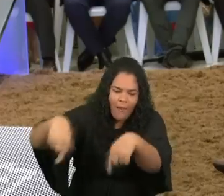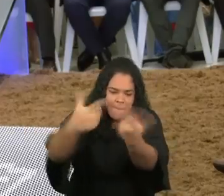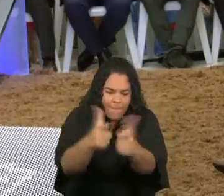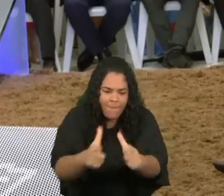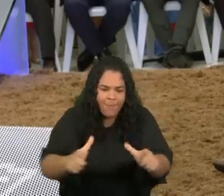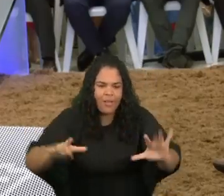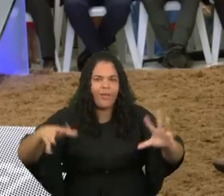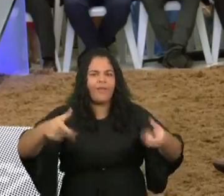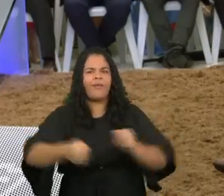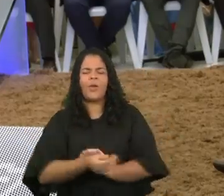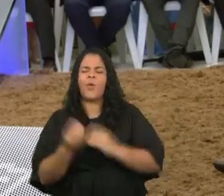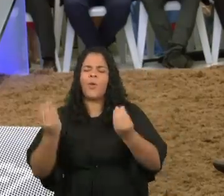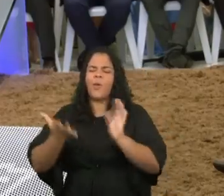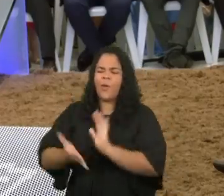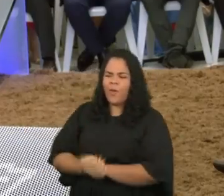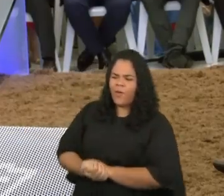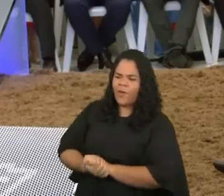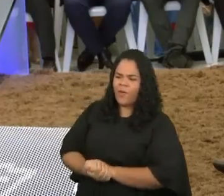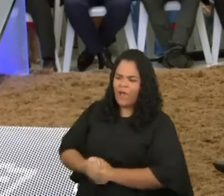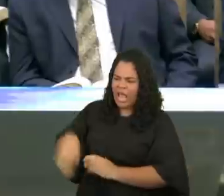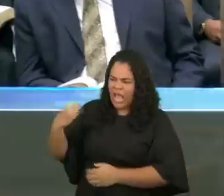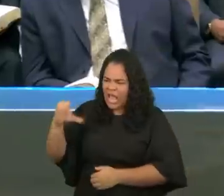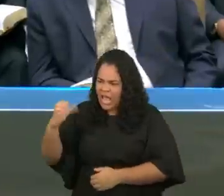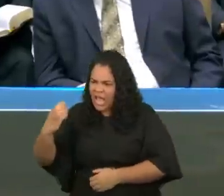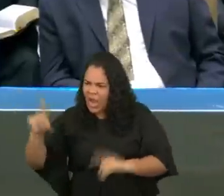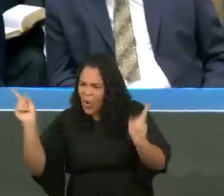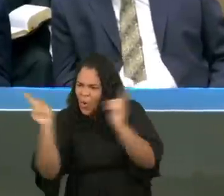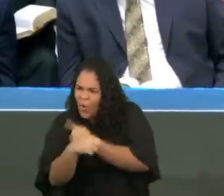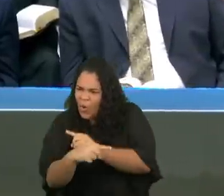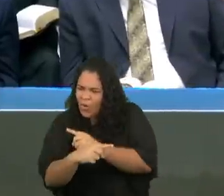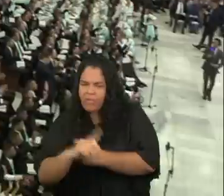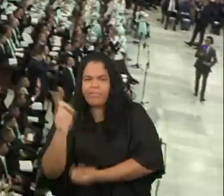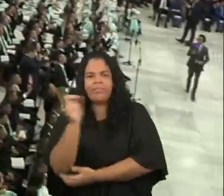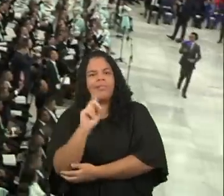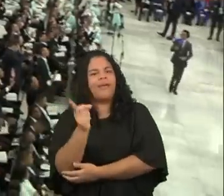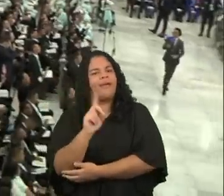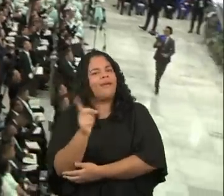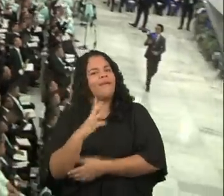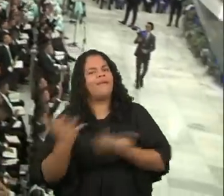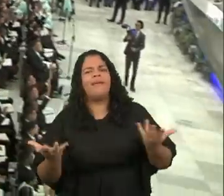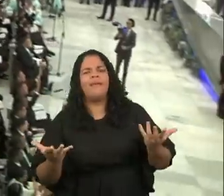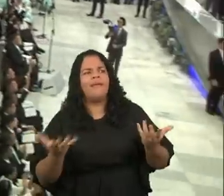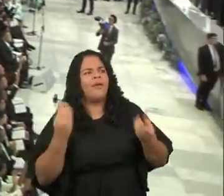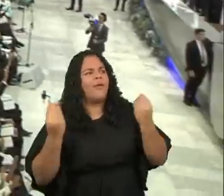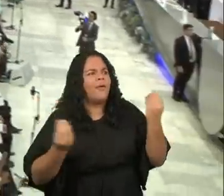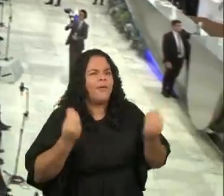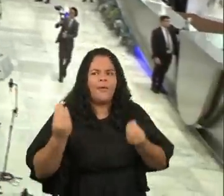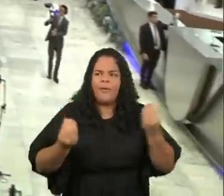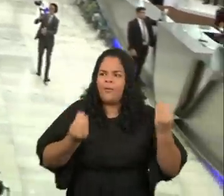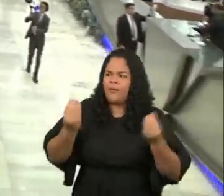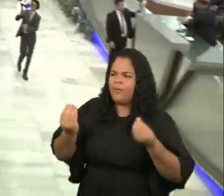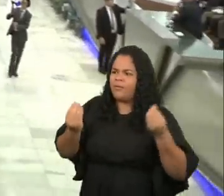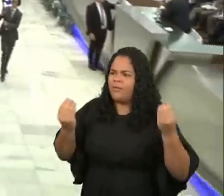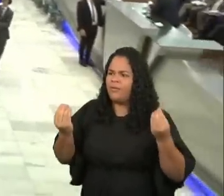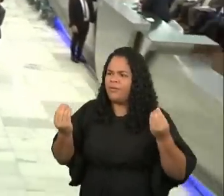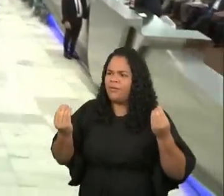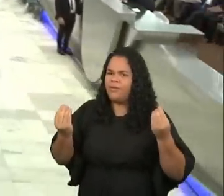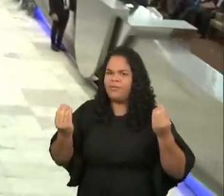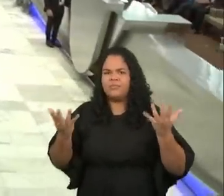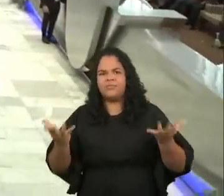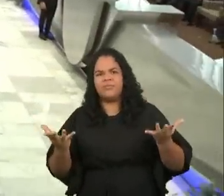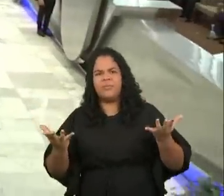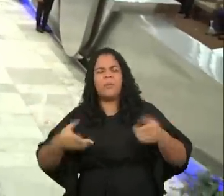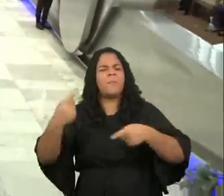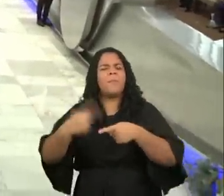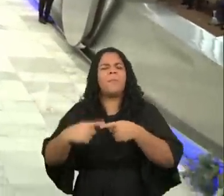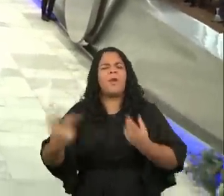Cadê que a natureza não diz que é assim? O que é que está acontecendo, professor? Por que vocês não ensinam